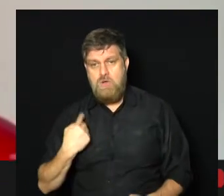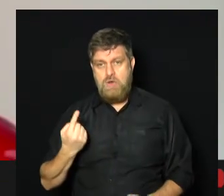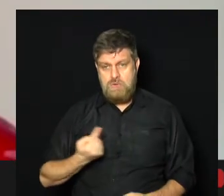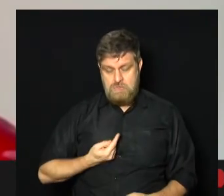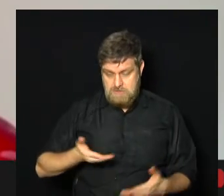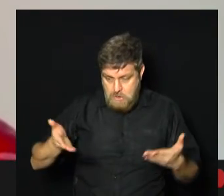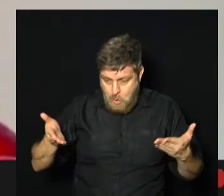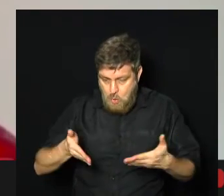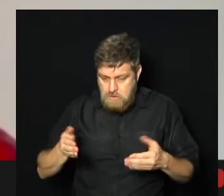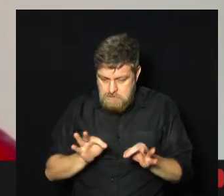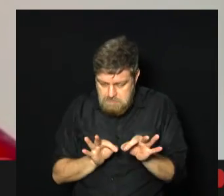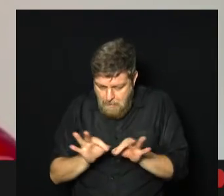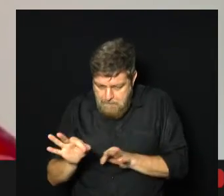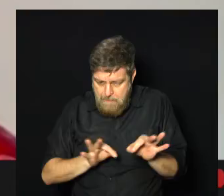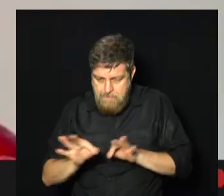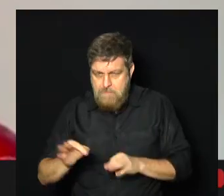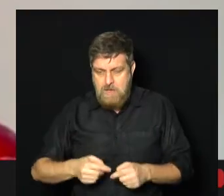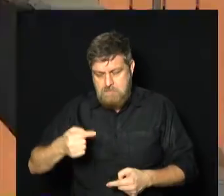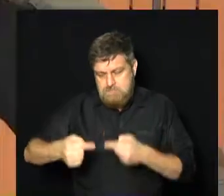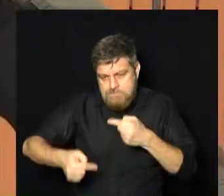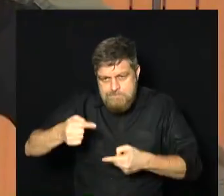aqui.